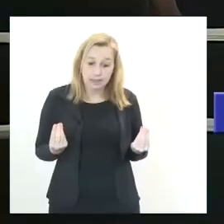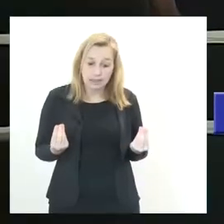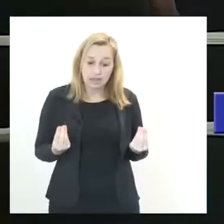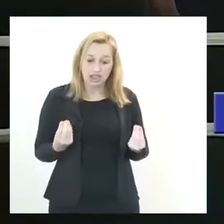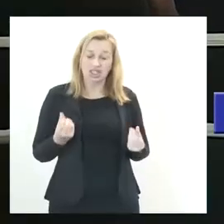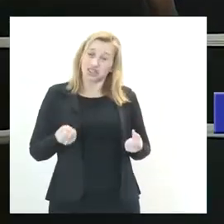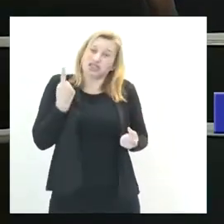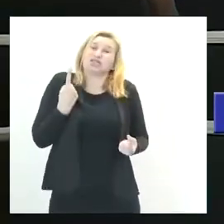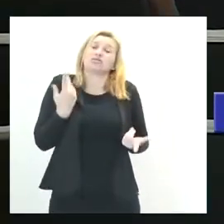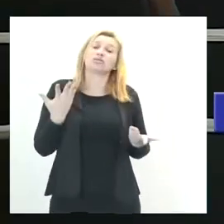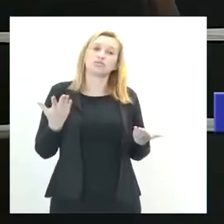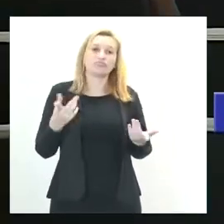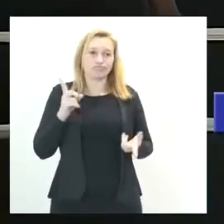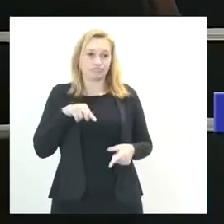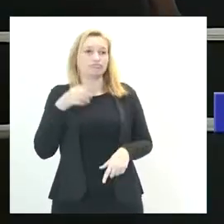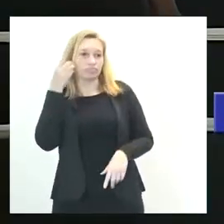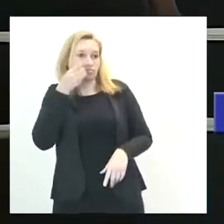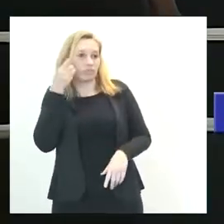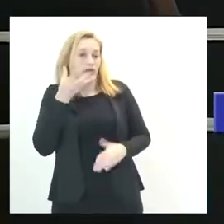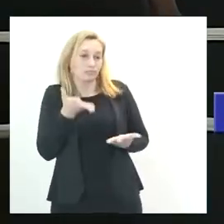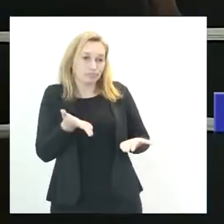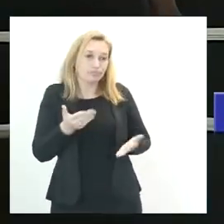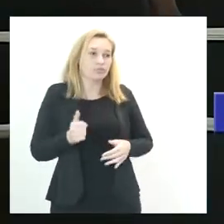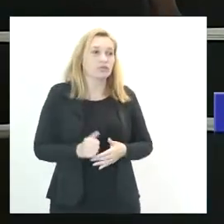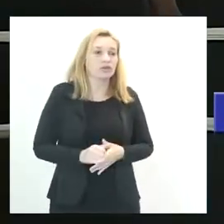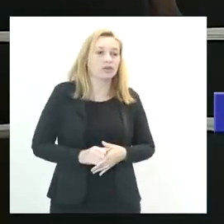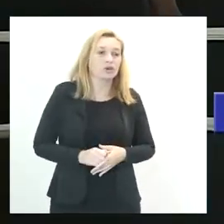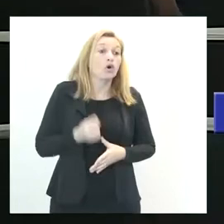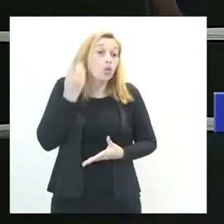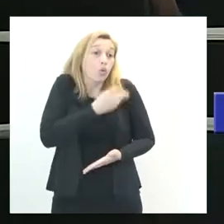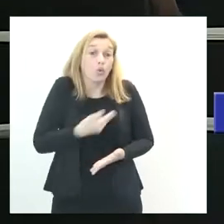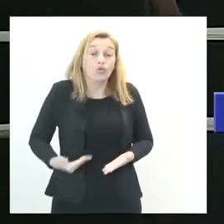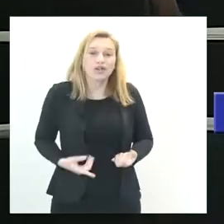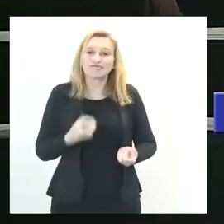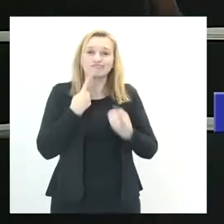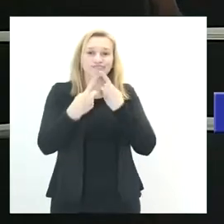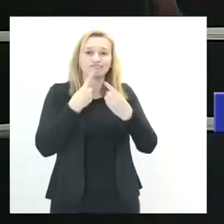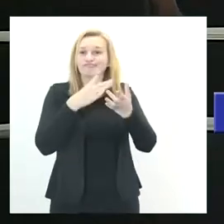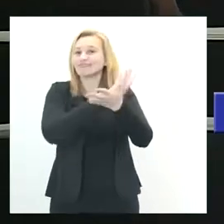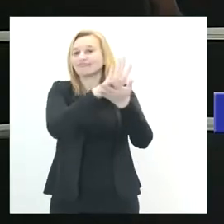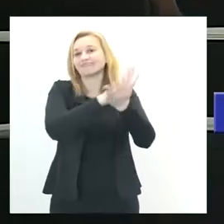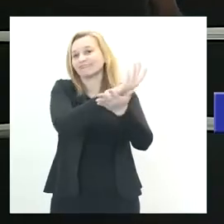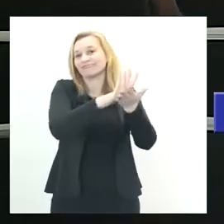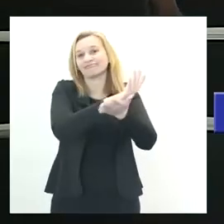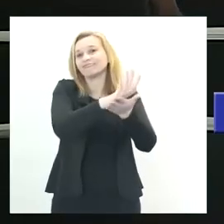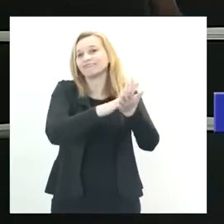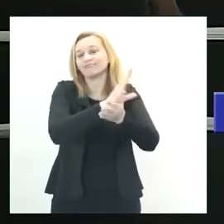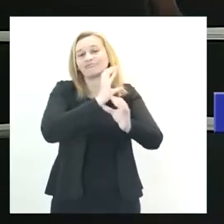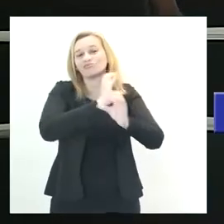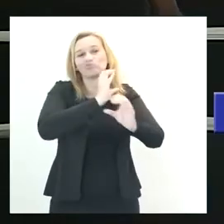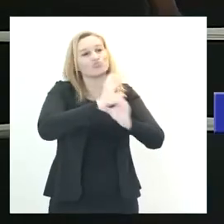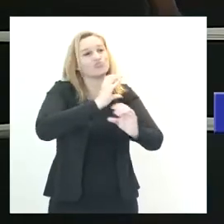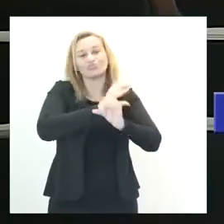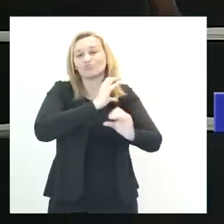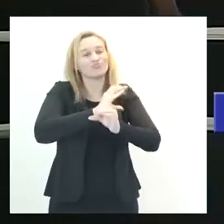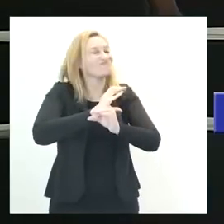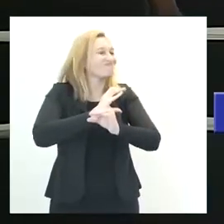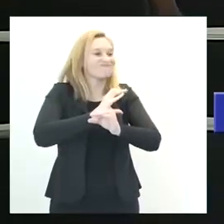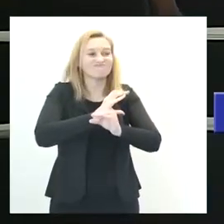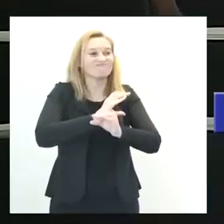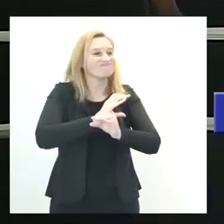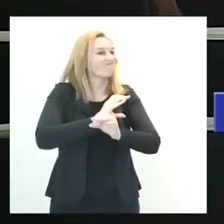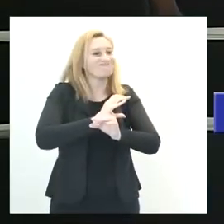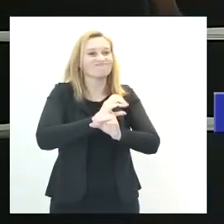estranho né Deputado o governo não dialoga com a sociedade não dialoga com